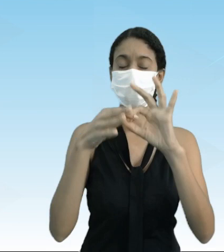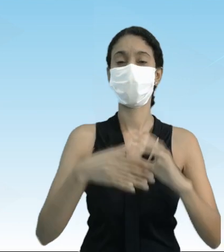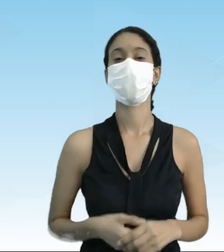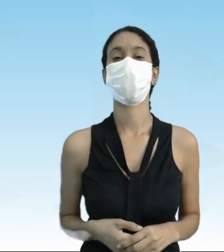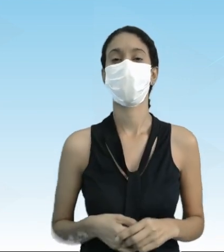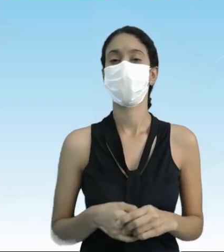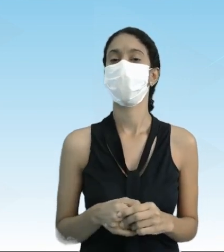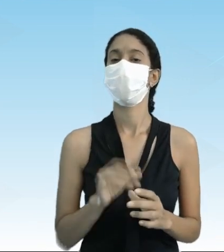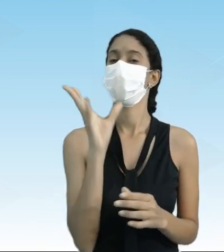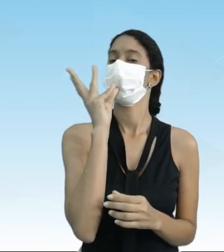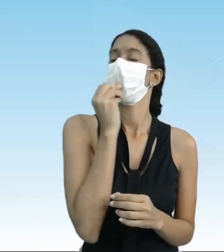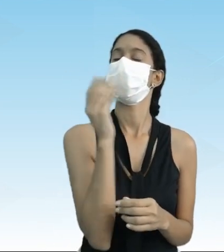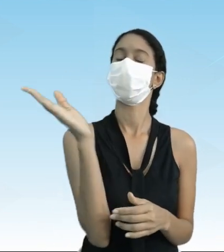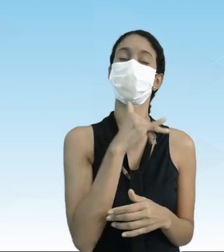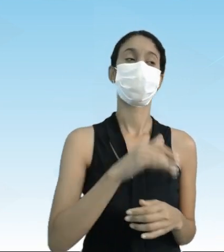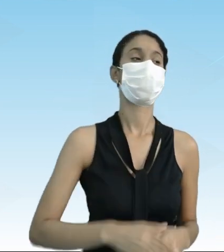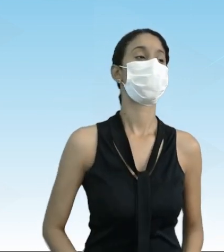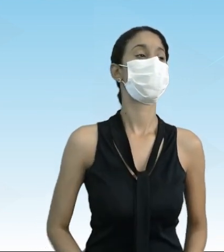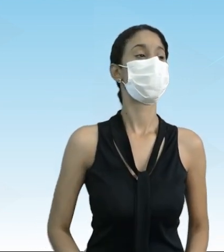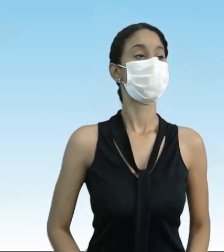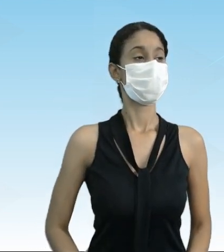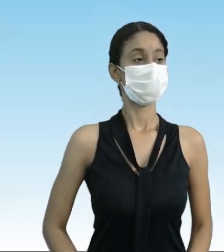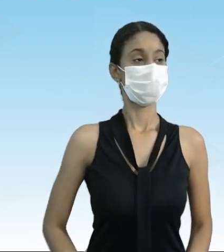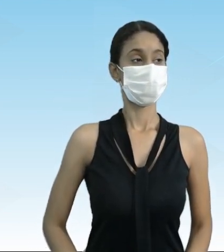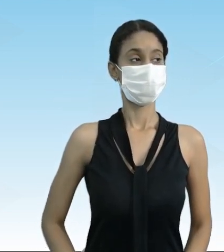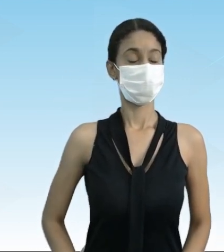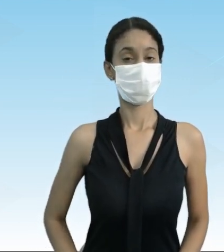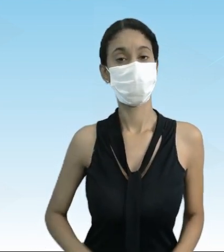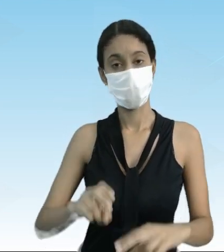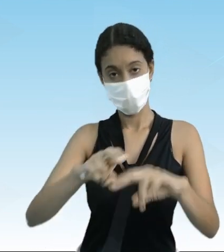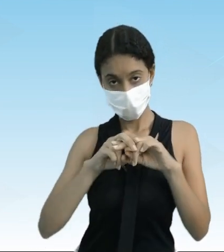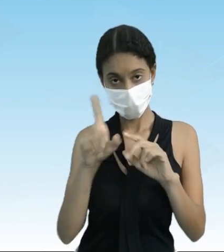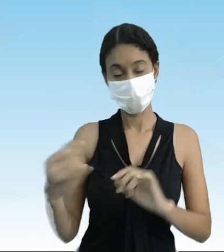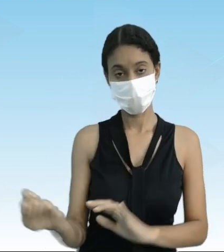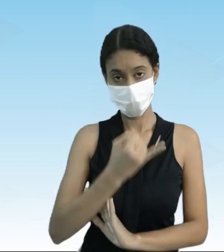outro, faz alusão a outro, chamamos de